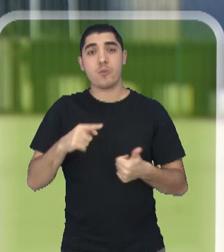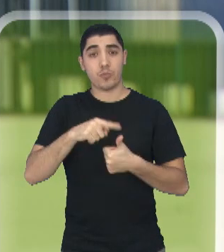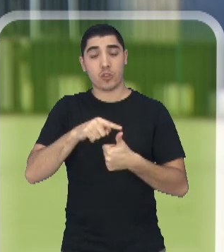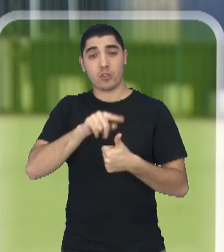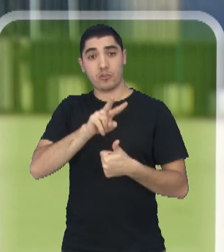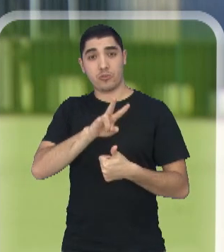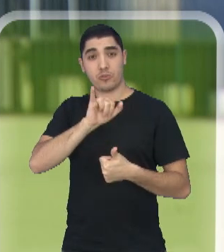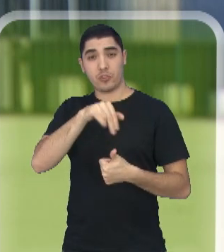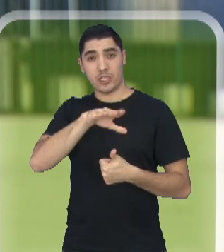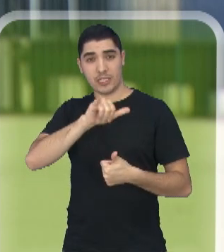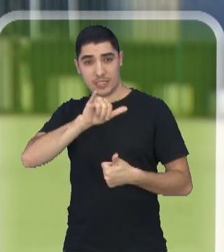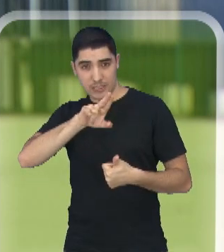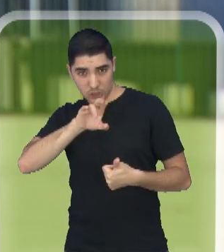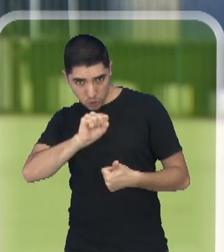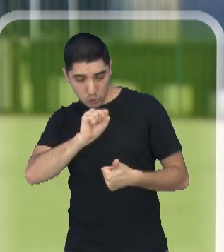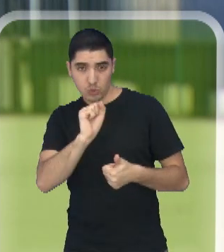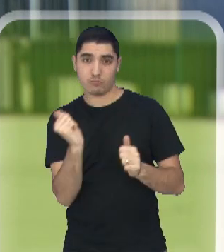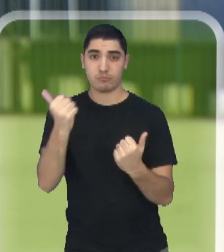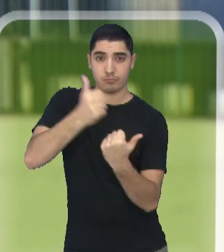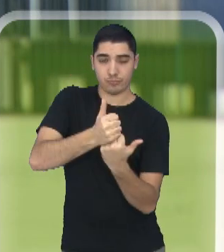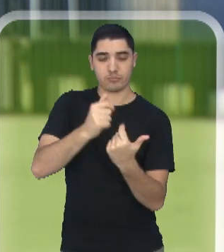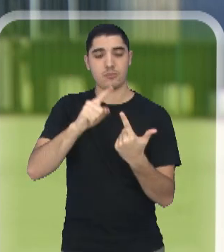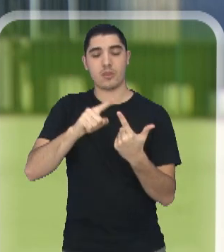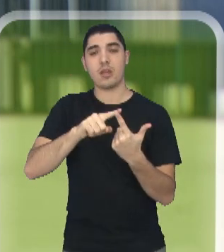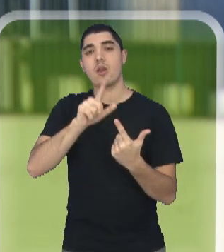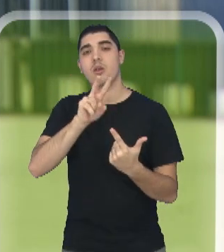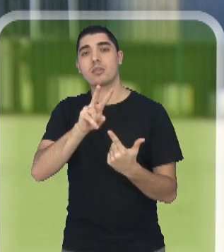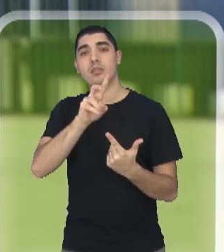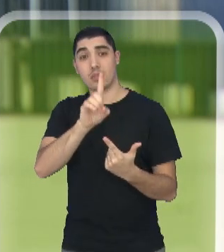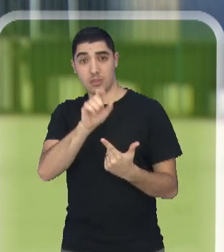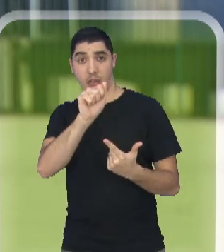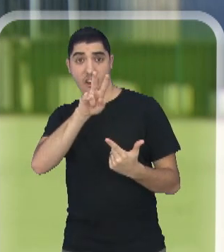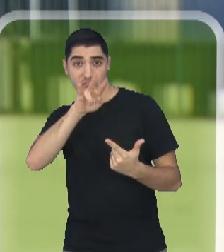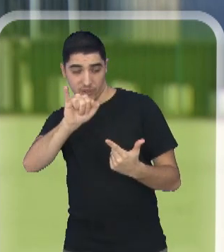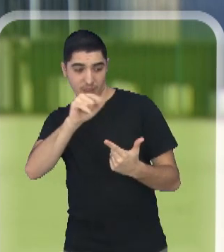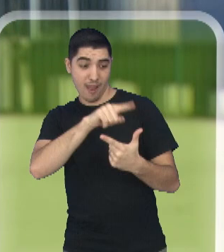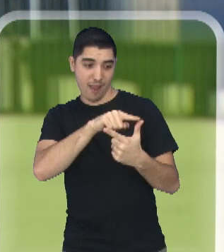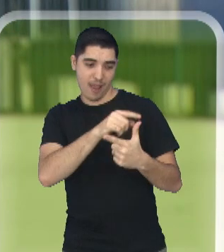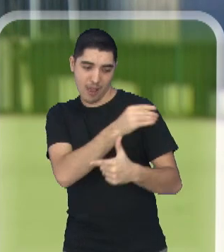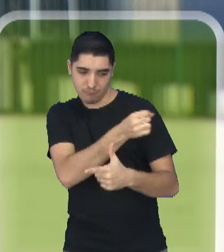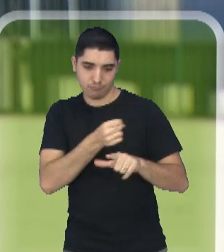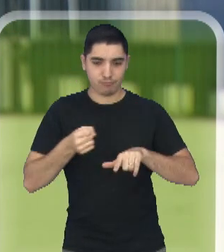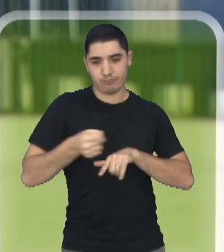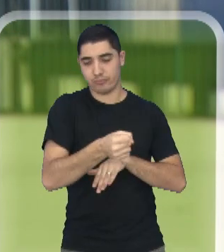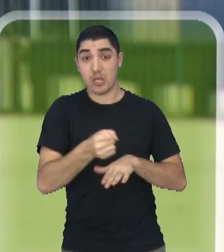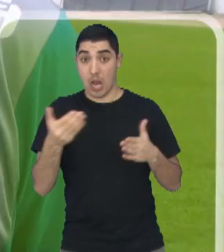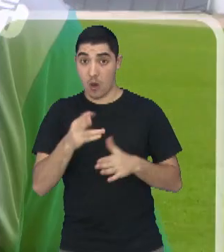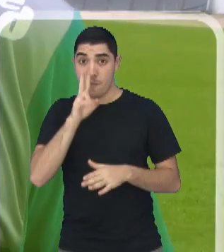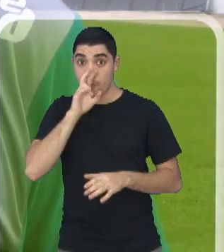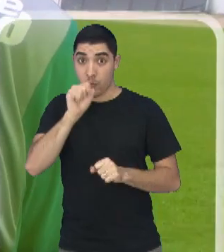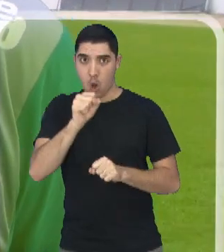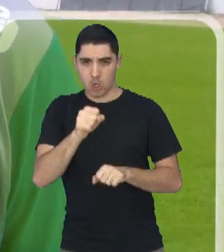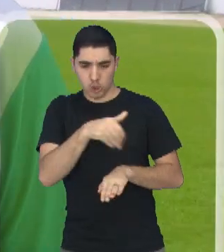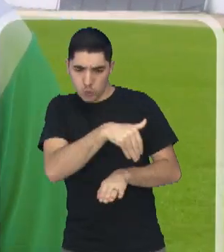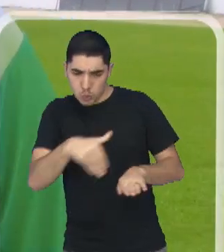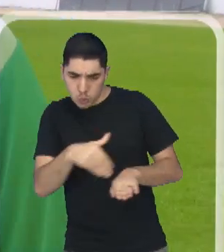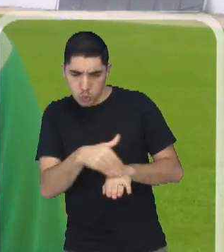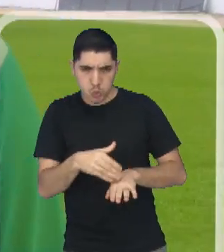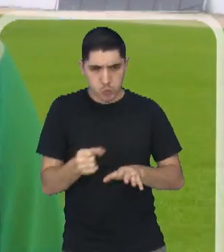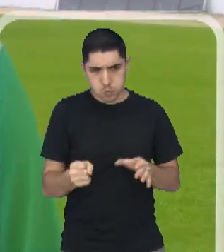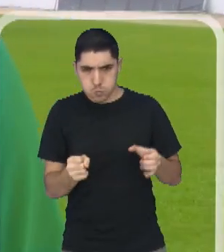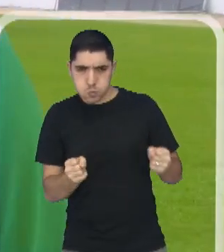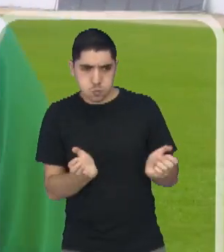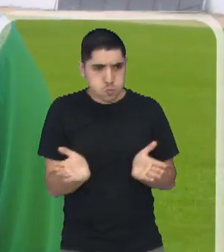lugar do Davi Lucas. Mas agora, a expectativa é que ele entre com mais força de marcação. Estamos fazendo